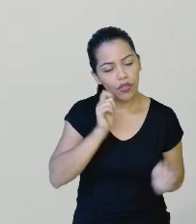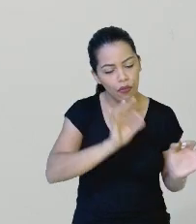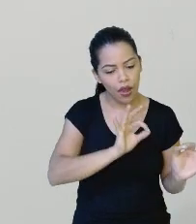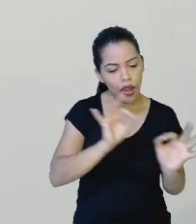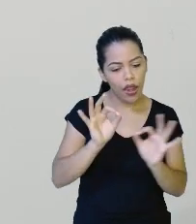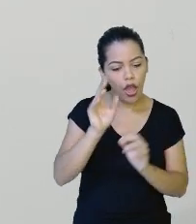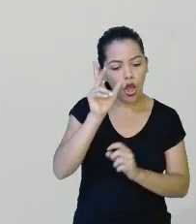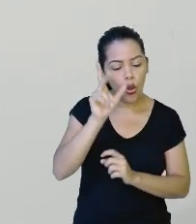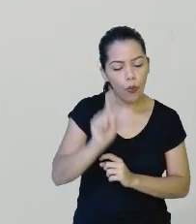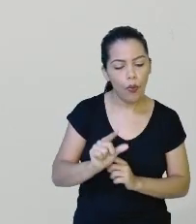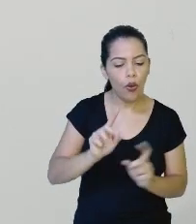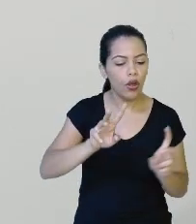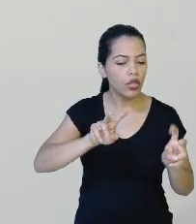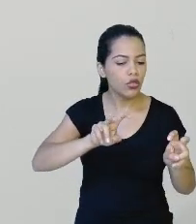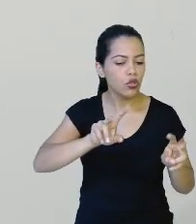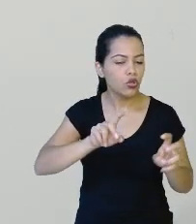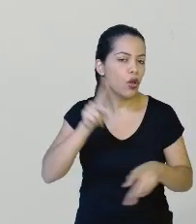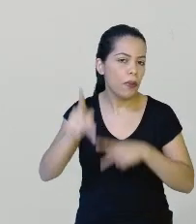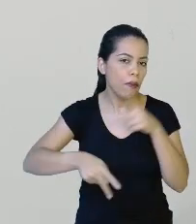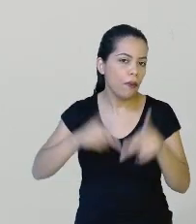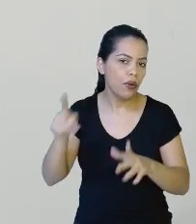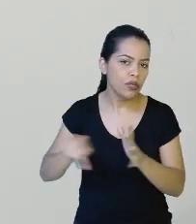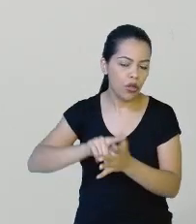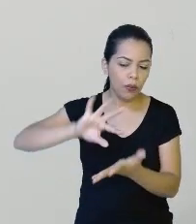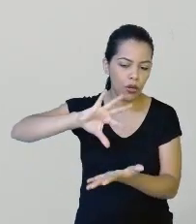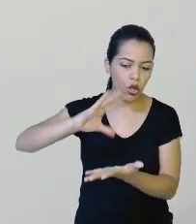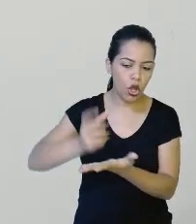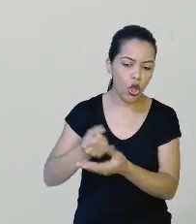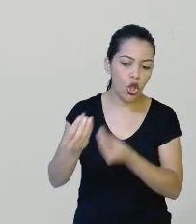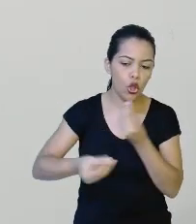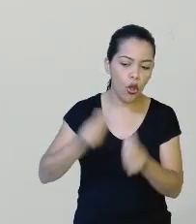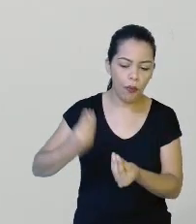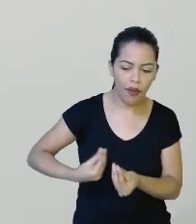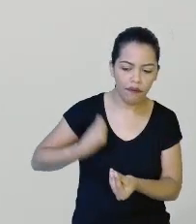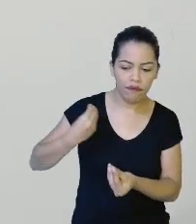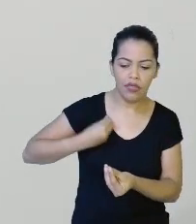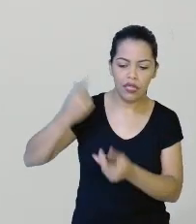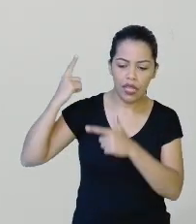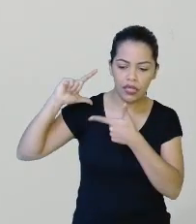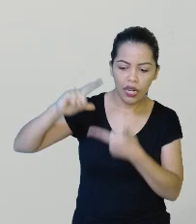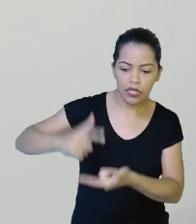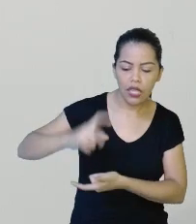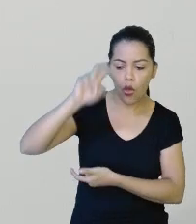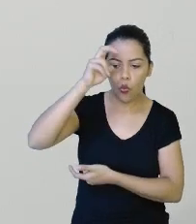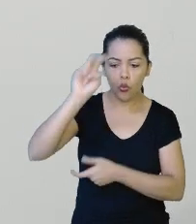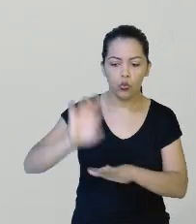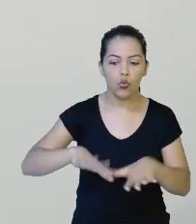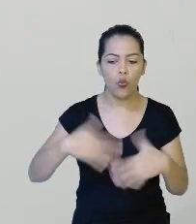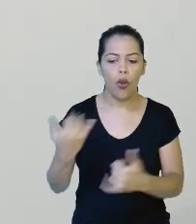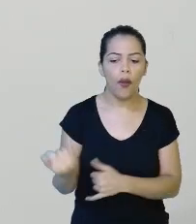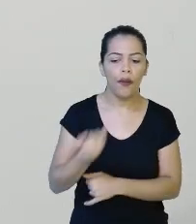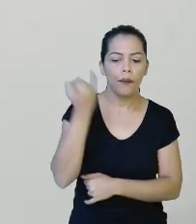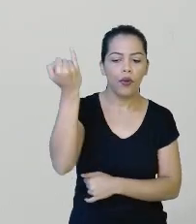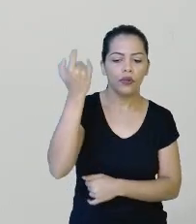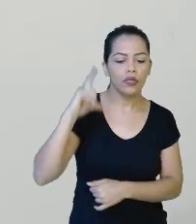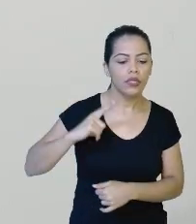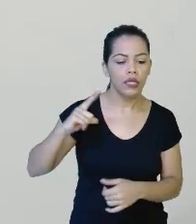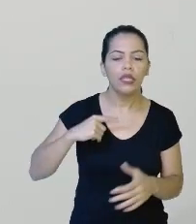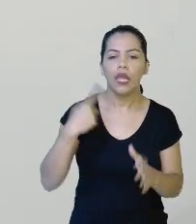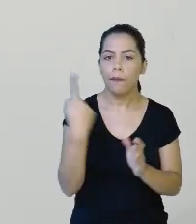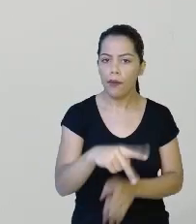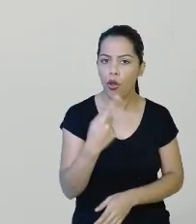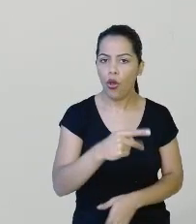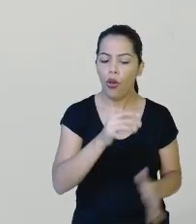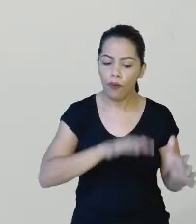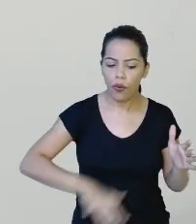povo, como é sua vivência, como é a sua cultura, sua tradição, qual é a importância de demarcarem essas terras para que esse